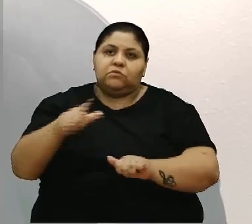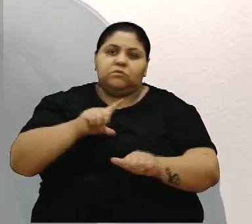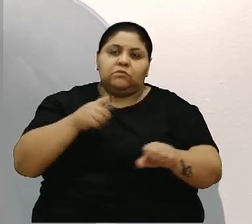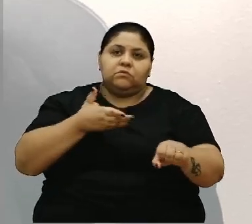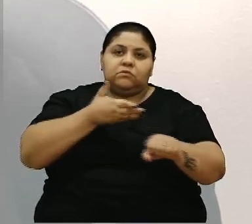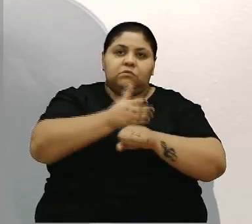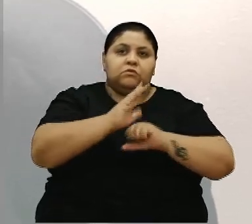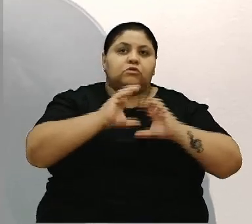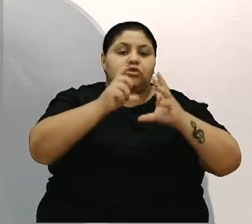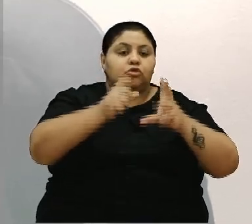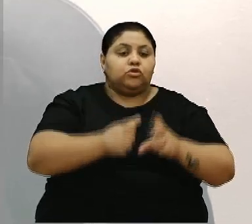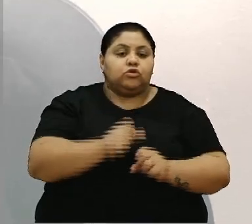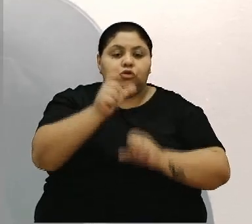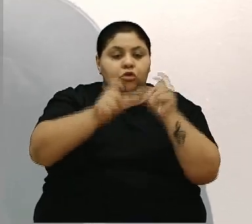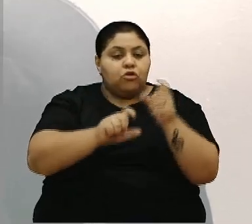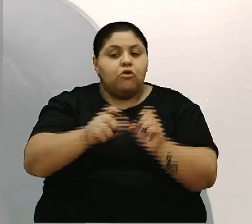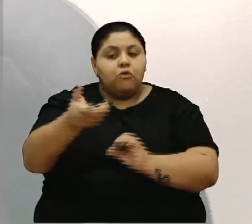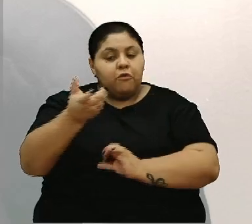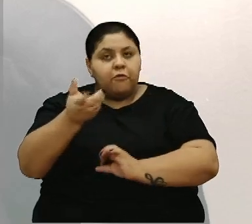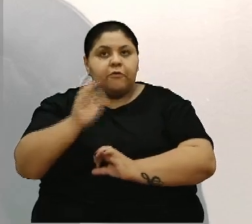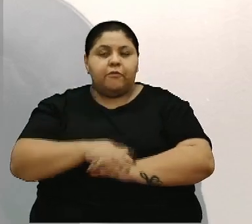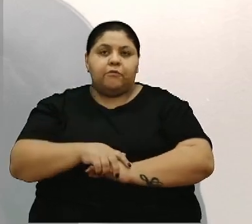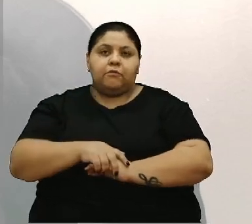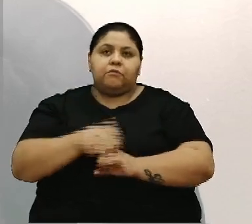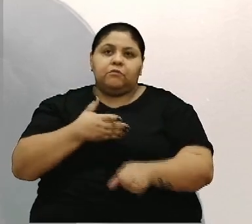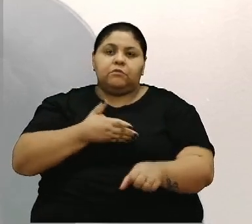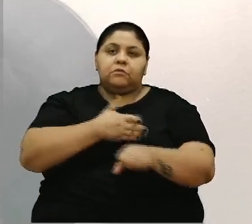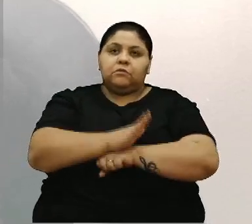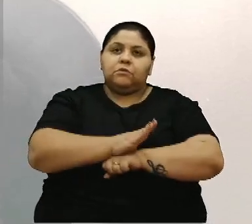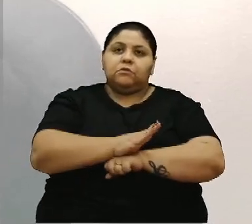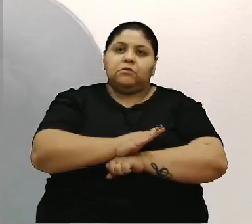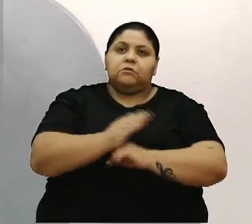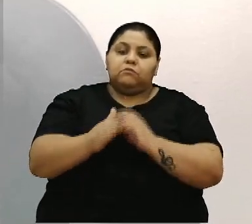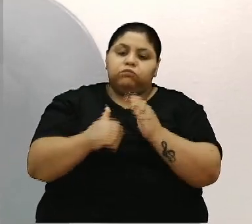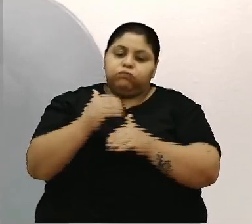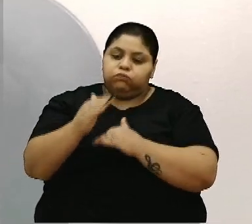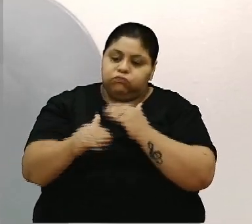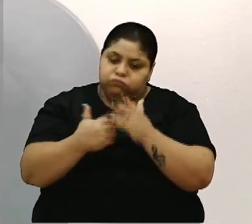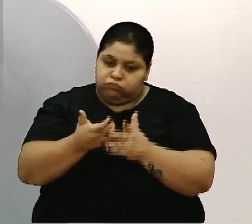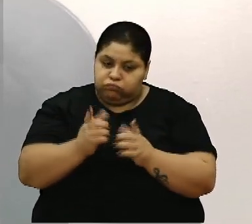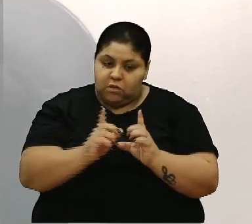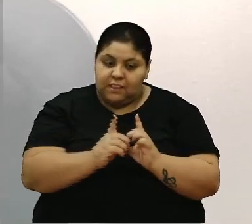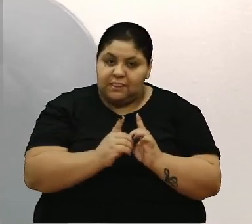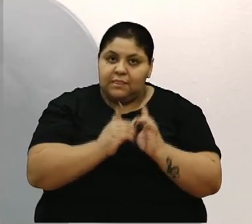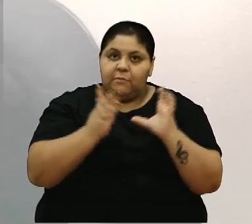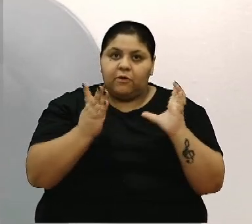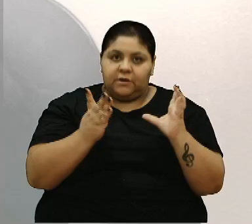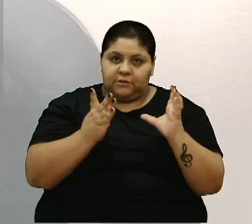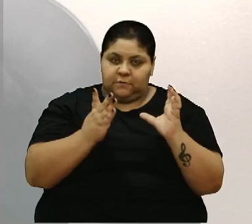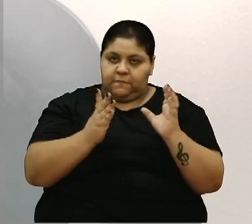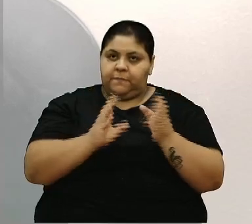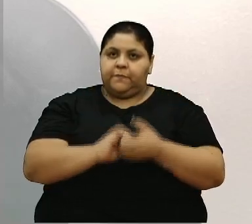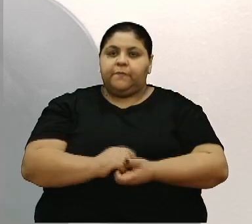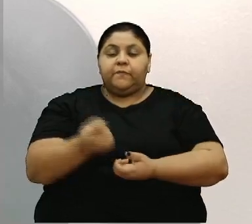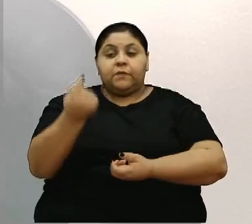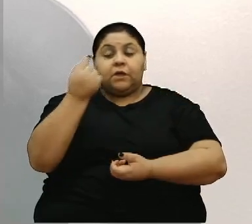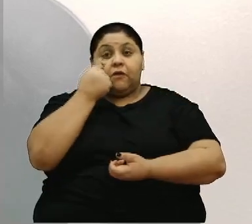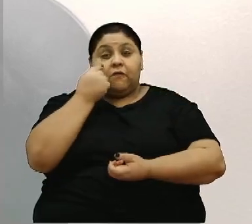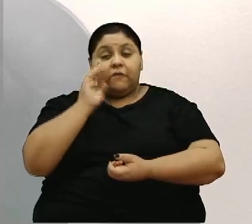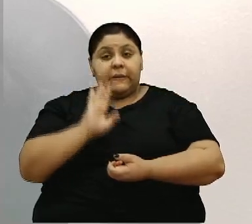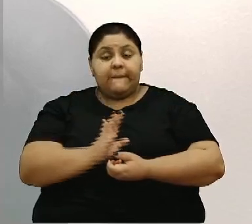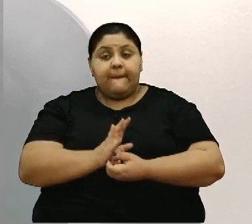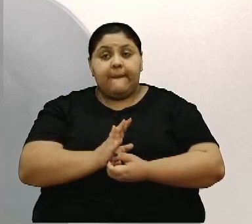participação de todo mundo que quis se envolver e foi um processo construído democraticamente. Eu vejo aqui